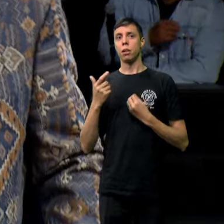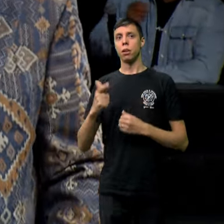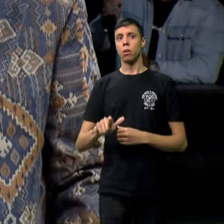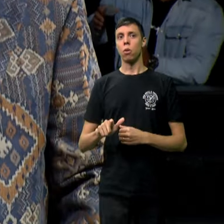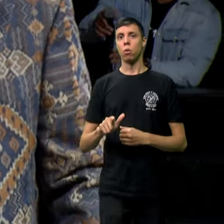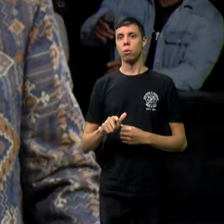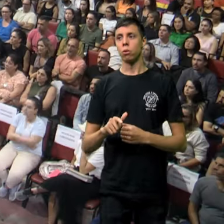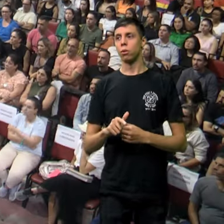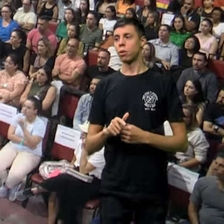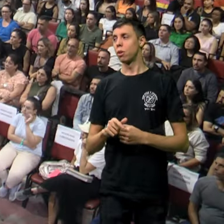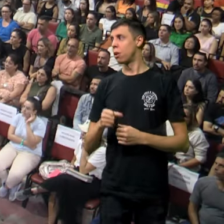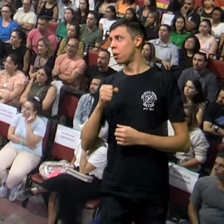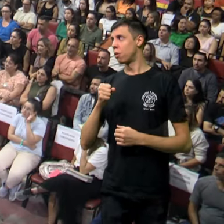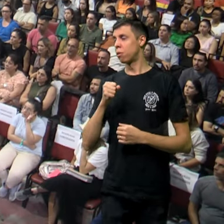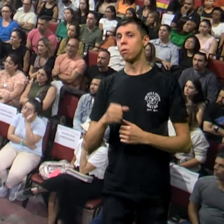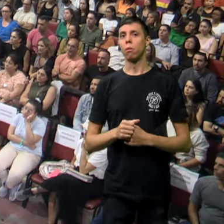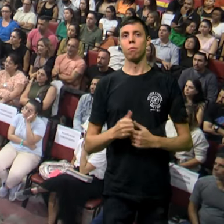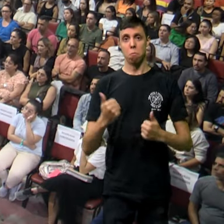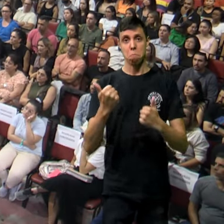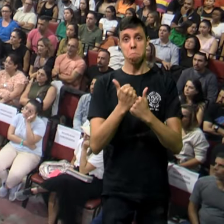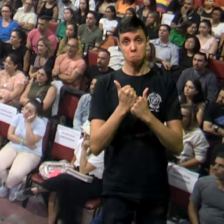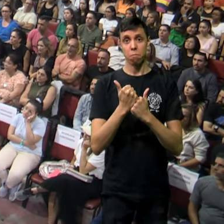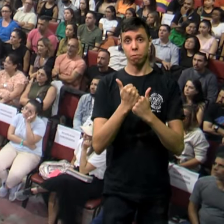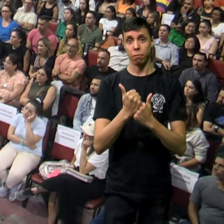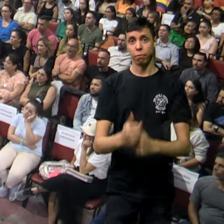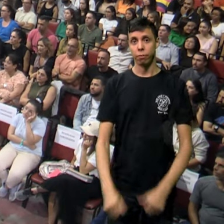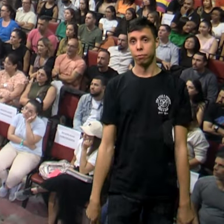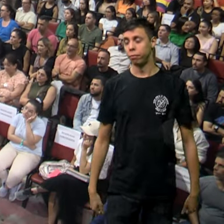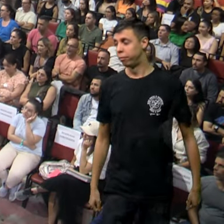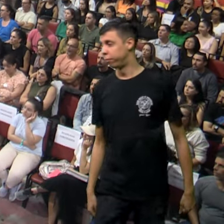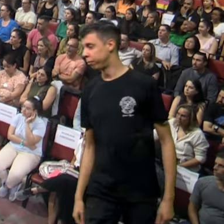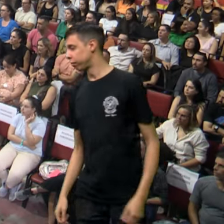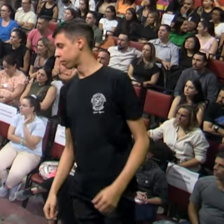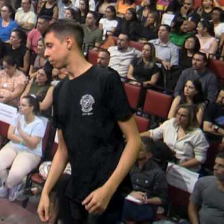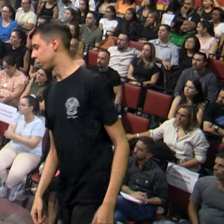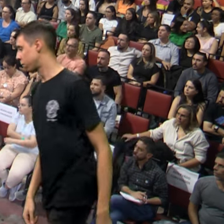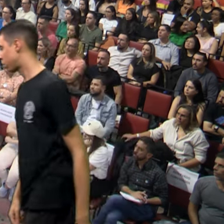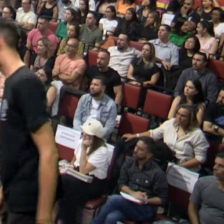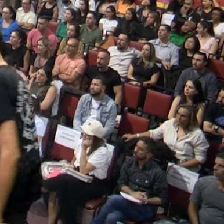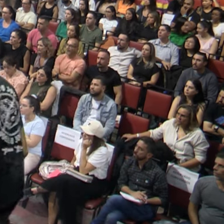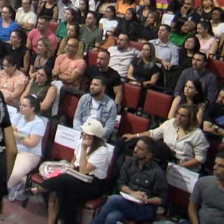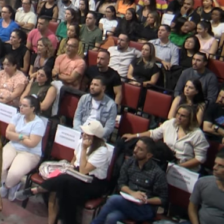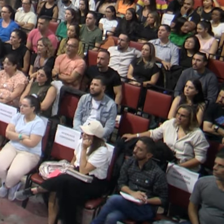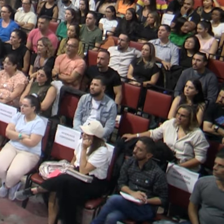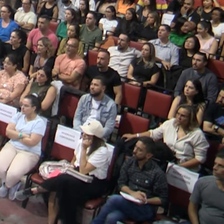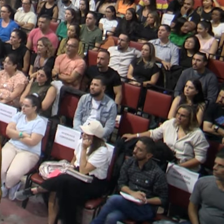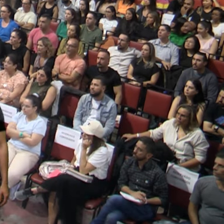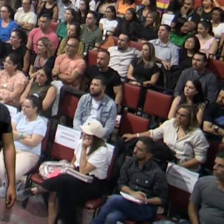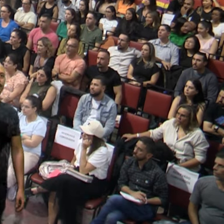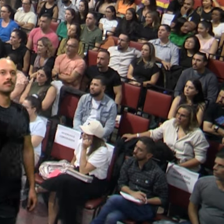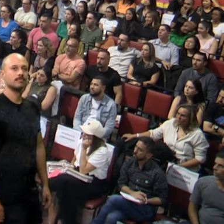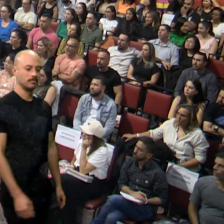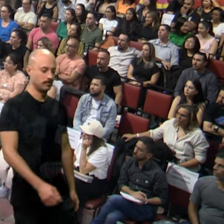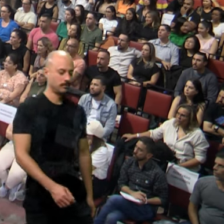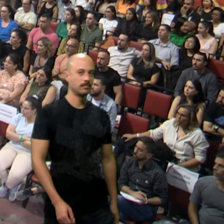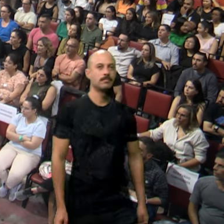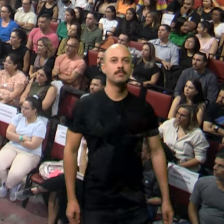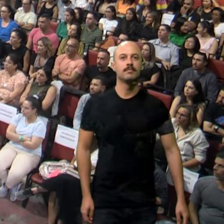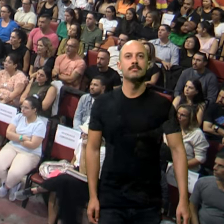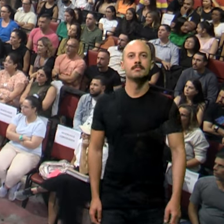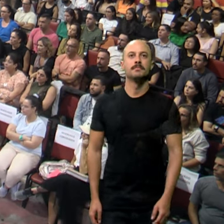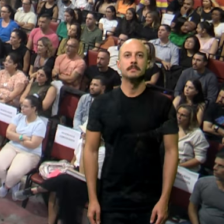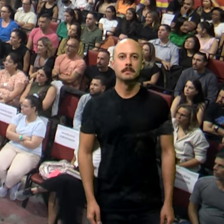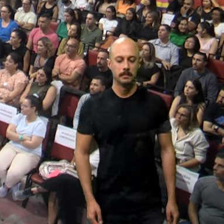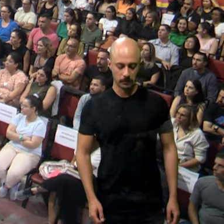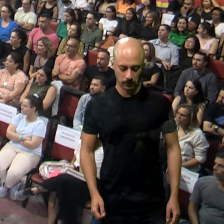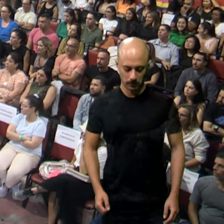o microfone, por gentileza. Deixe este para o final, para a hora de, sei lá. Eu vou precisar das mãos no final,